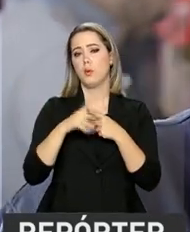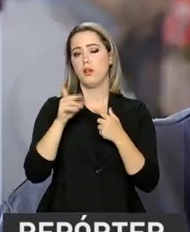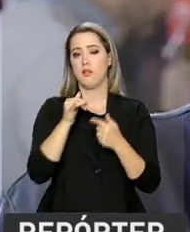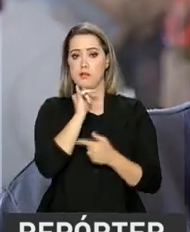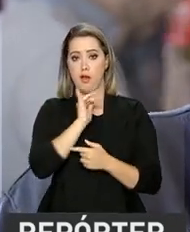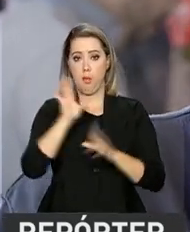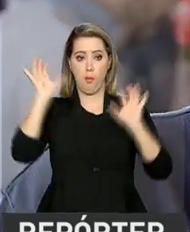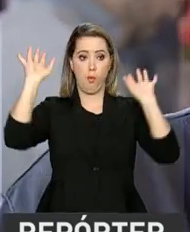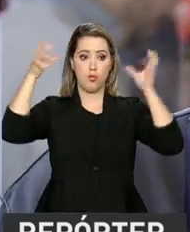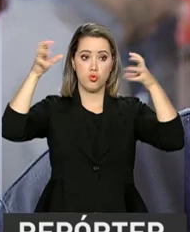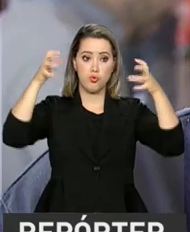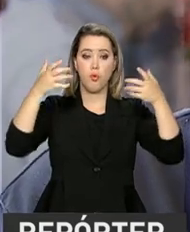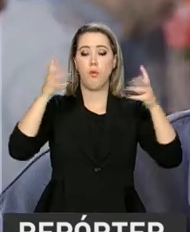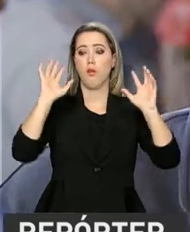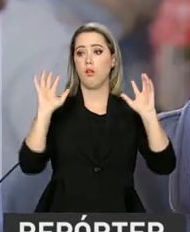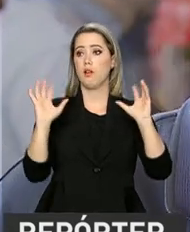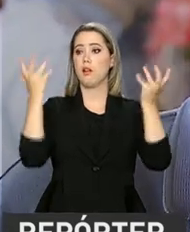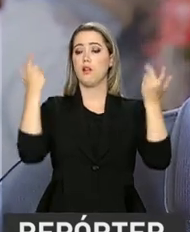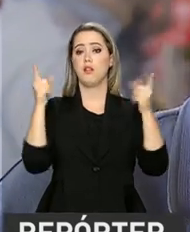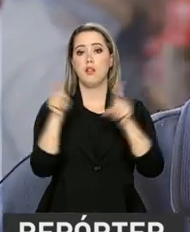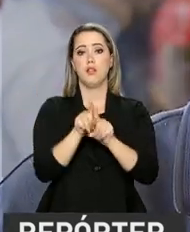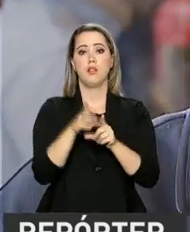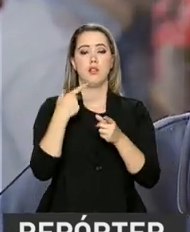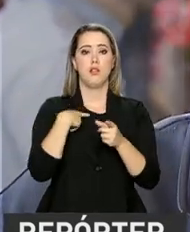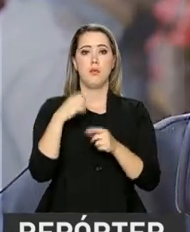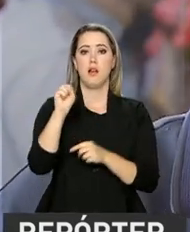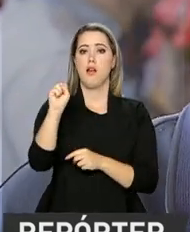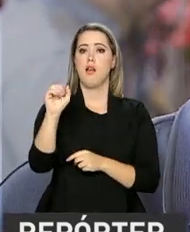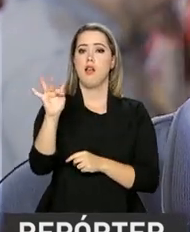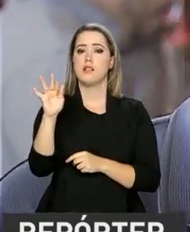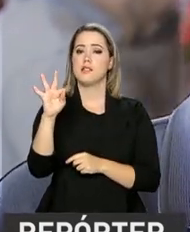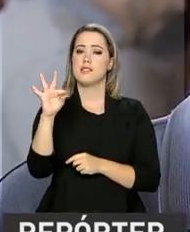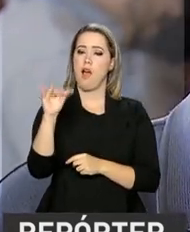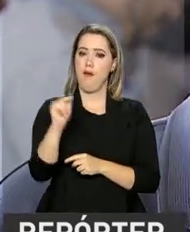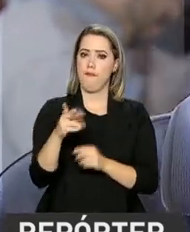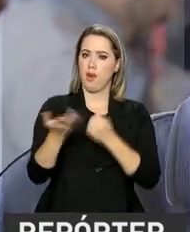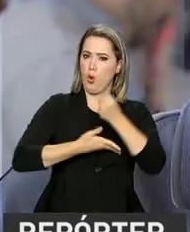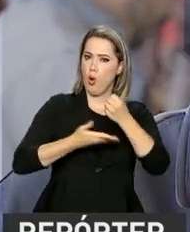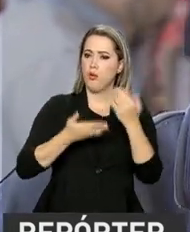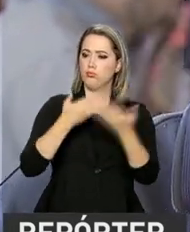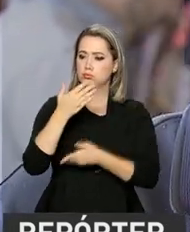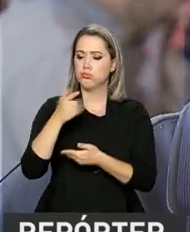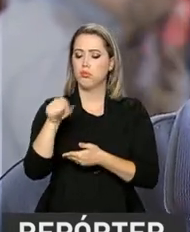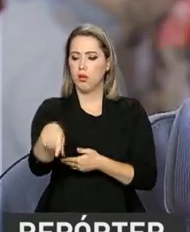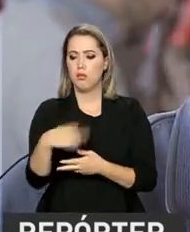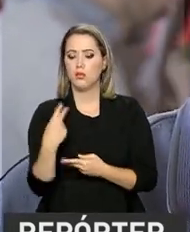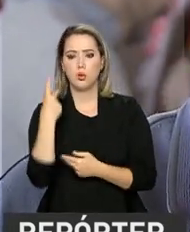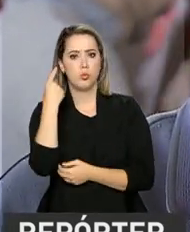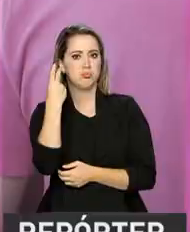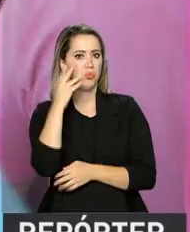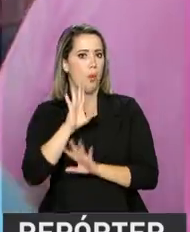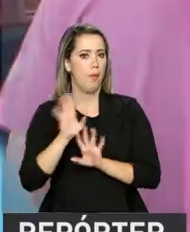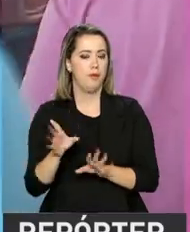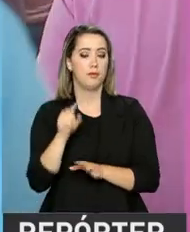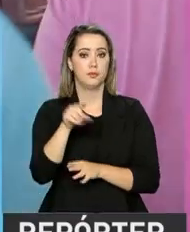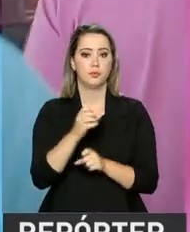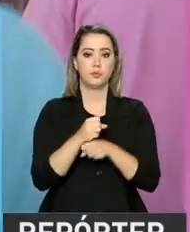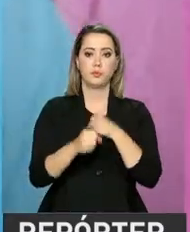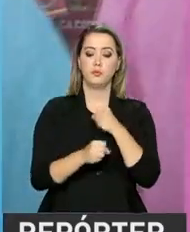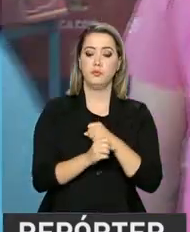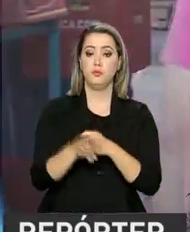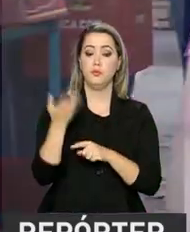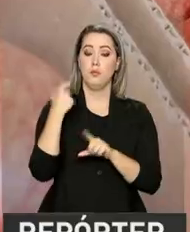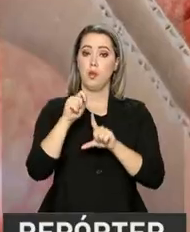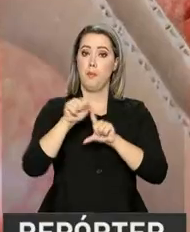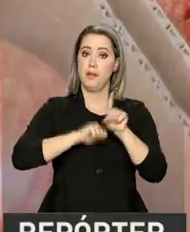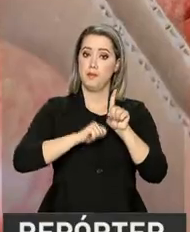para menos. Existem questões de safra e entre-safra que são naturais os produtos que vão acontecer todos os anos. No mês